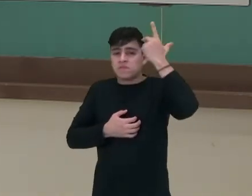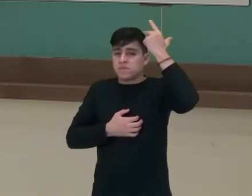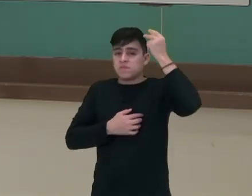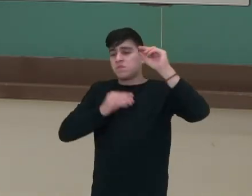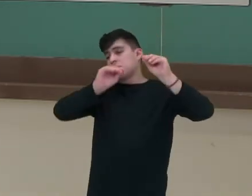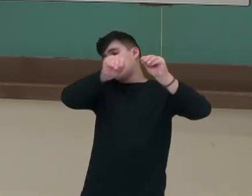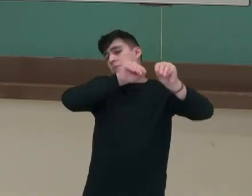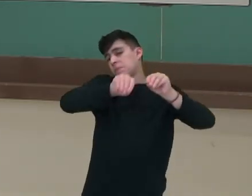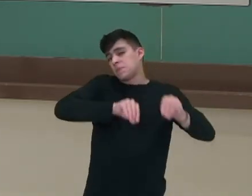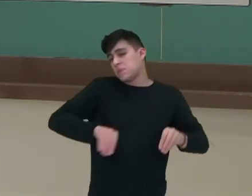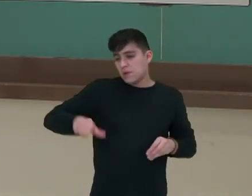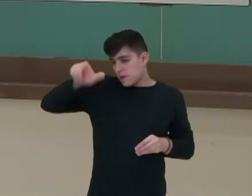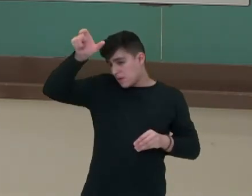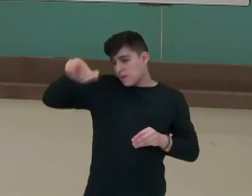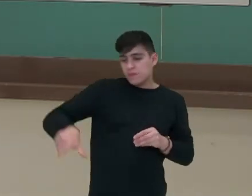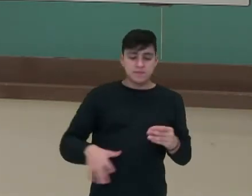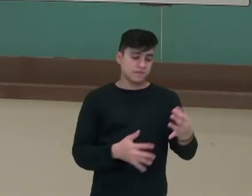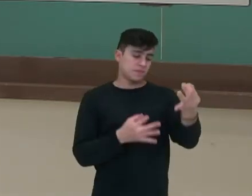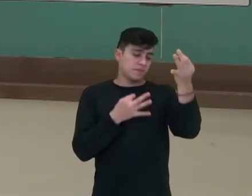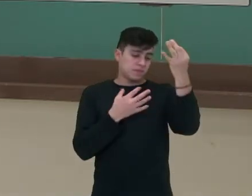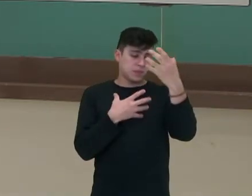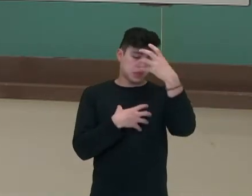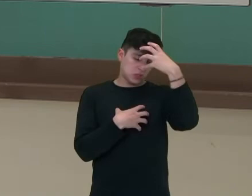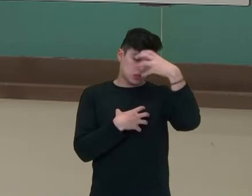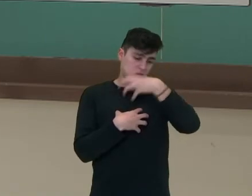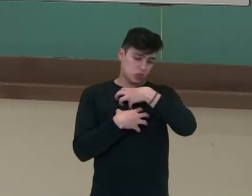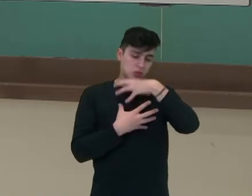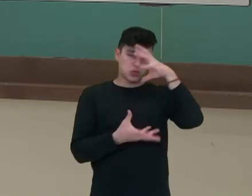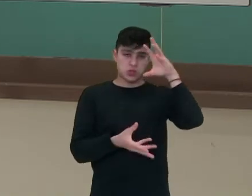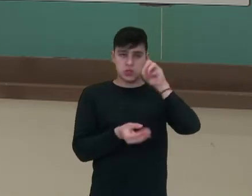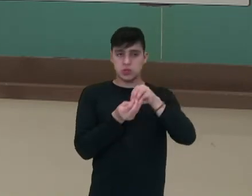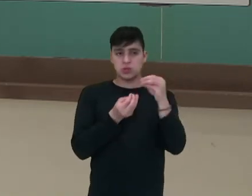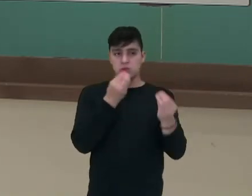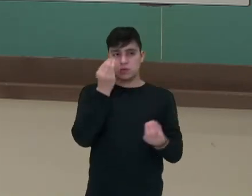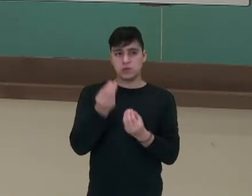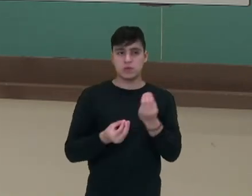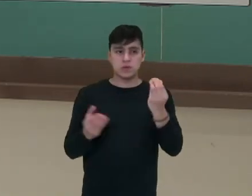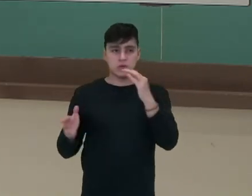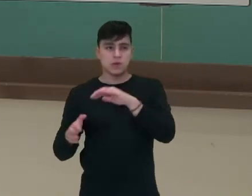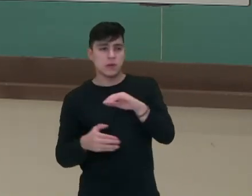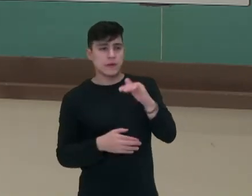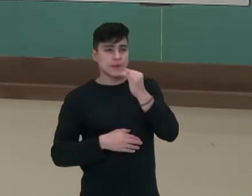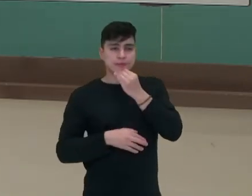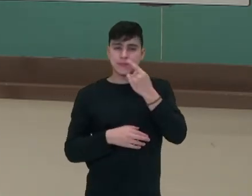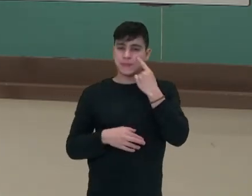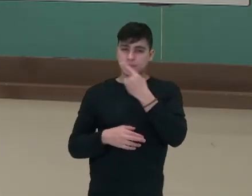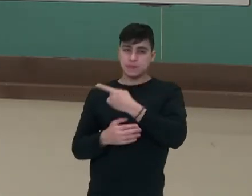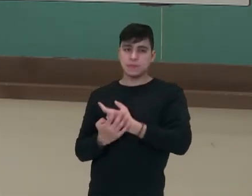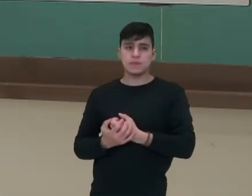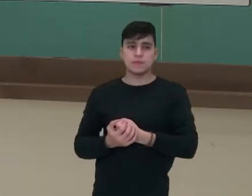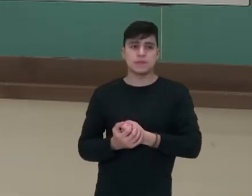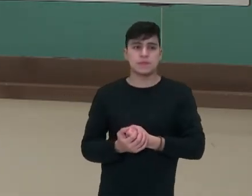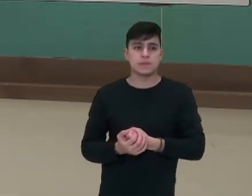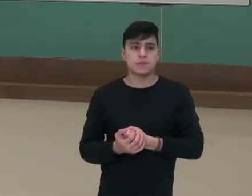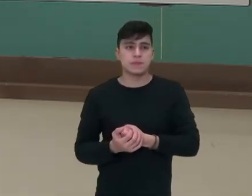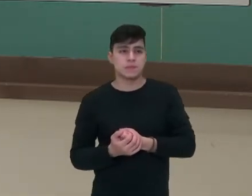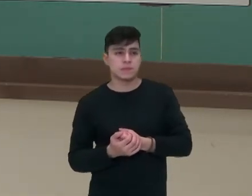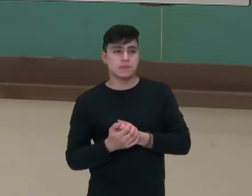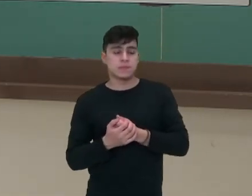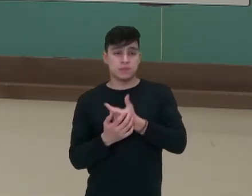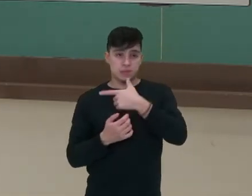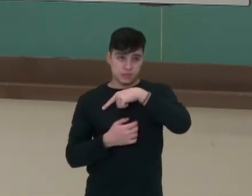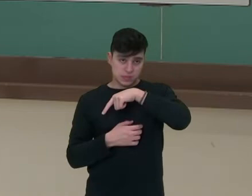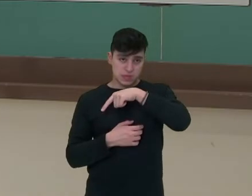sem legenda, fica a critério do artista, tá? Então, olha só um exemplo disso que a professora falou, né? Aqui, ó,